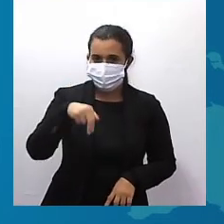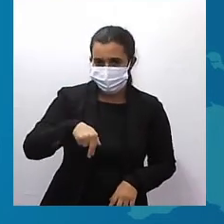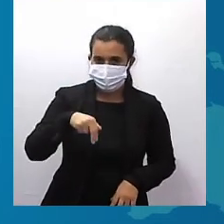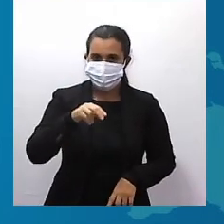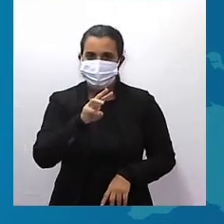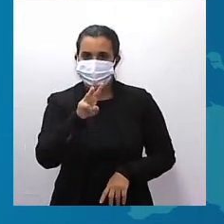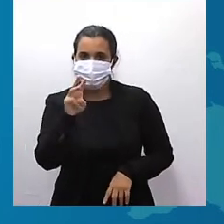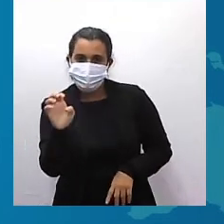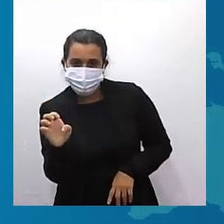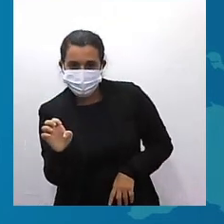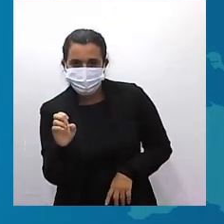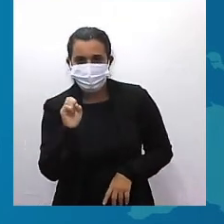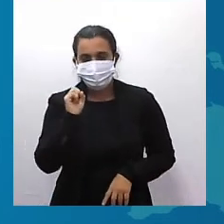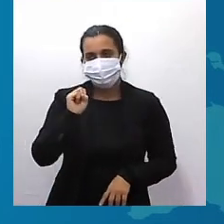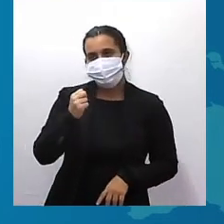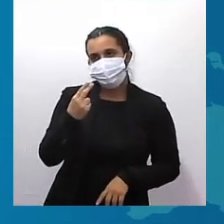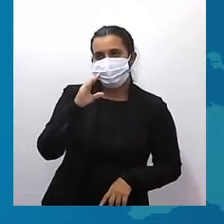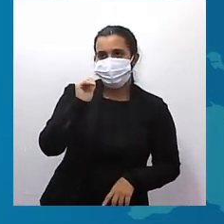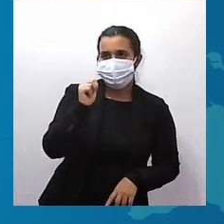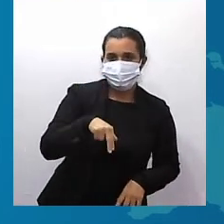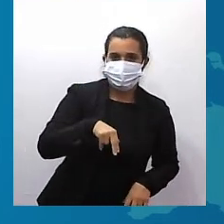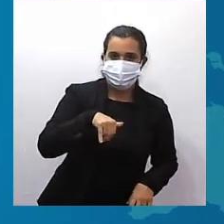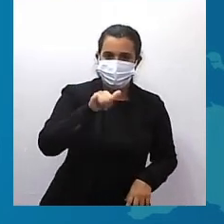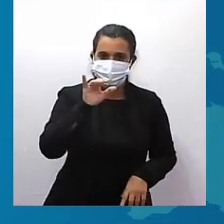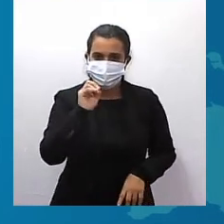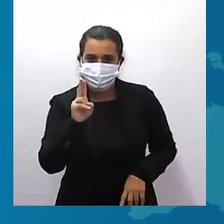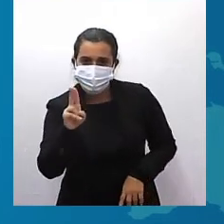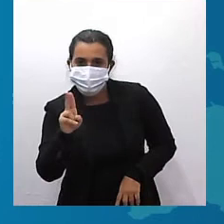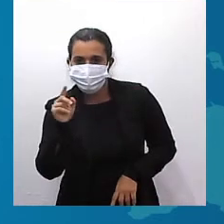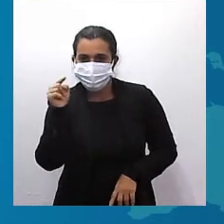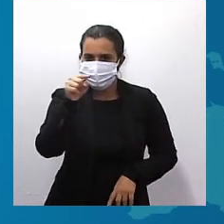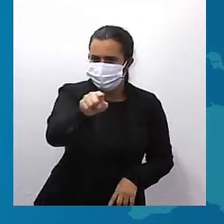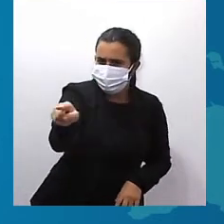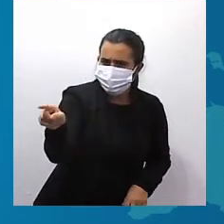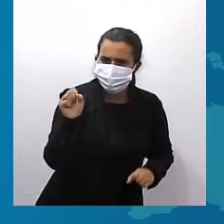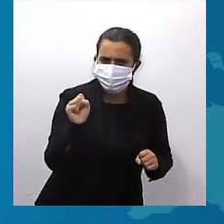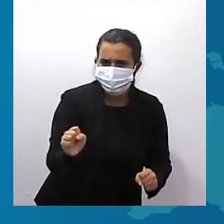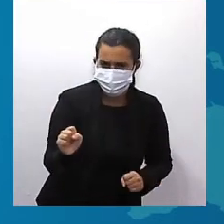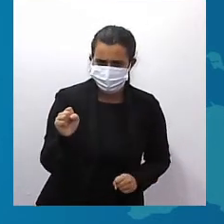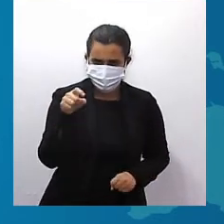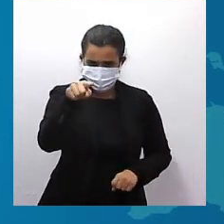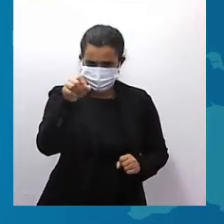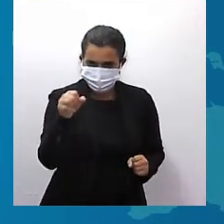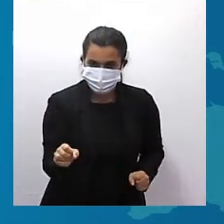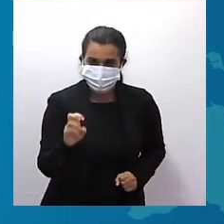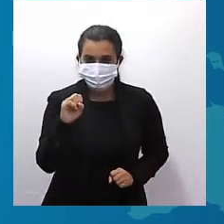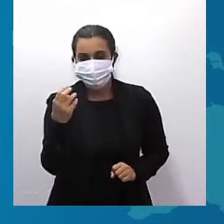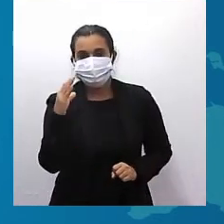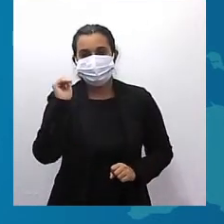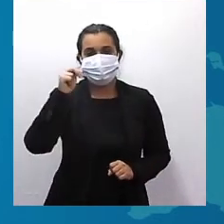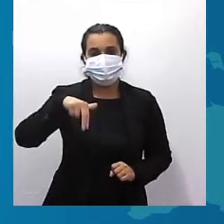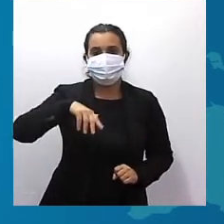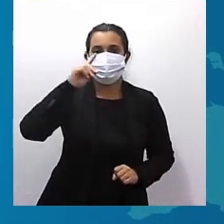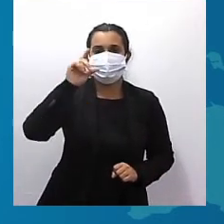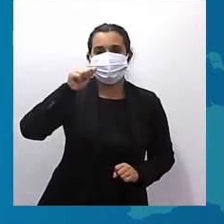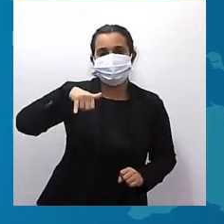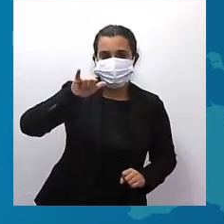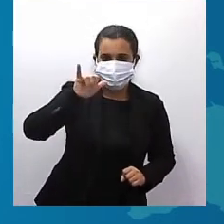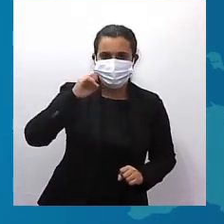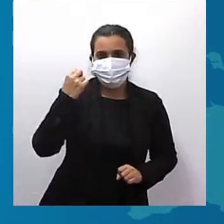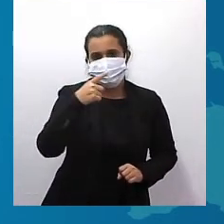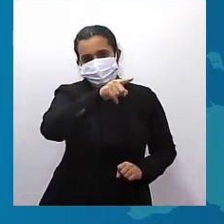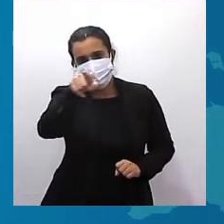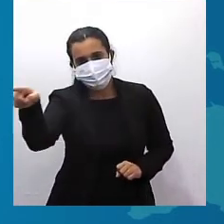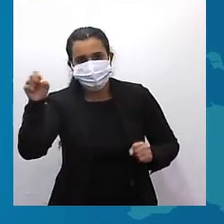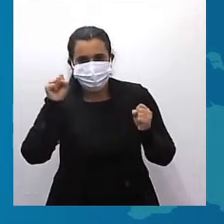podemos. Can you? Você pode ou vocês podem. E can they? Eles podem. Automaticamente,